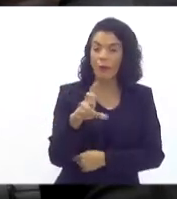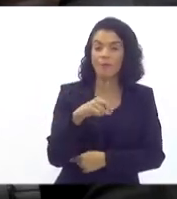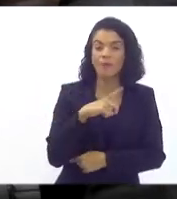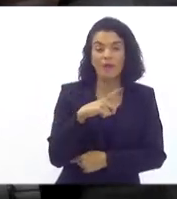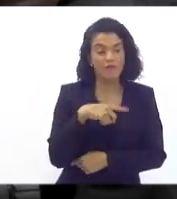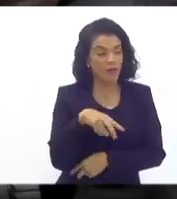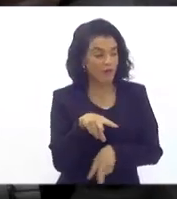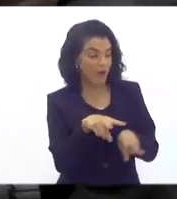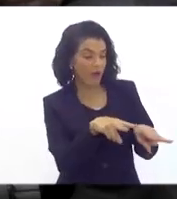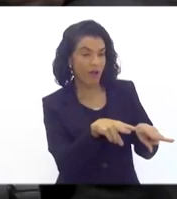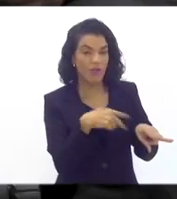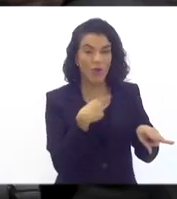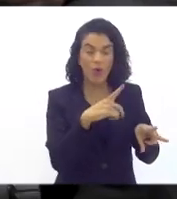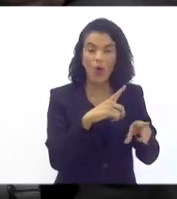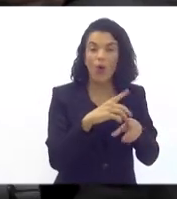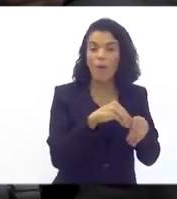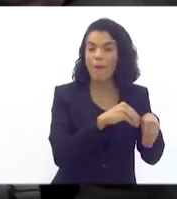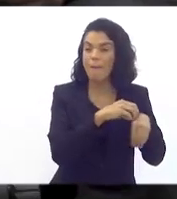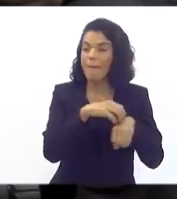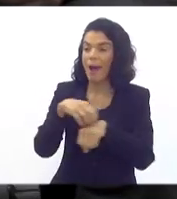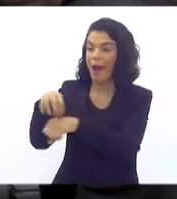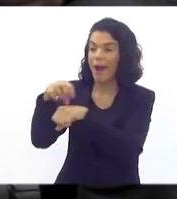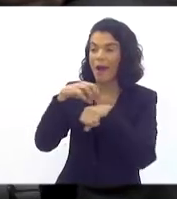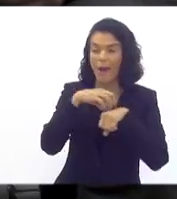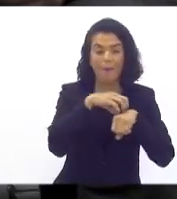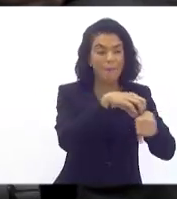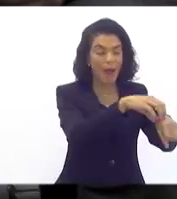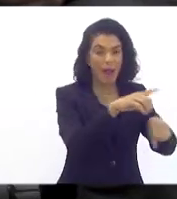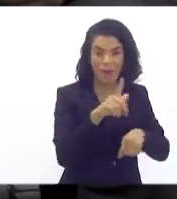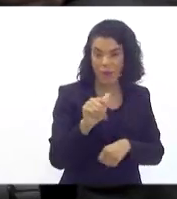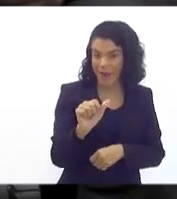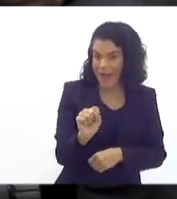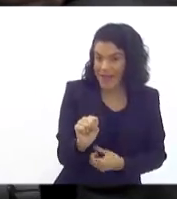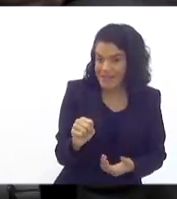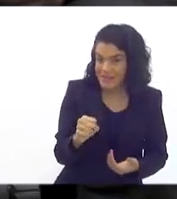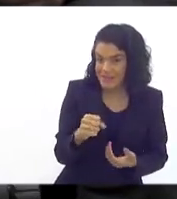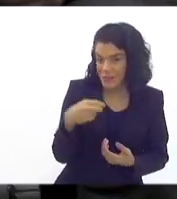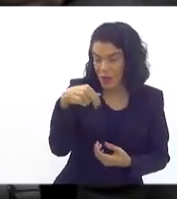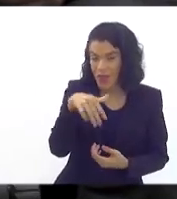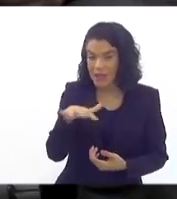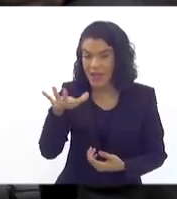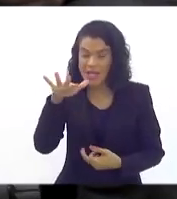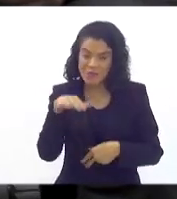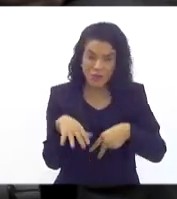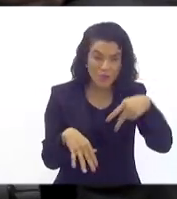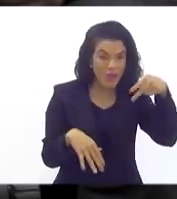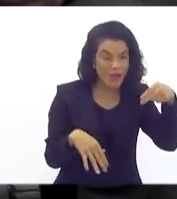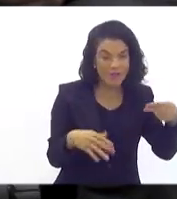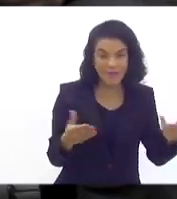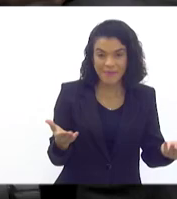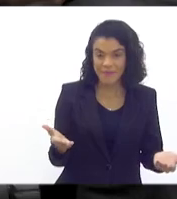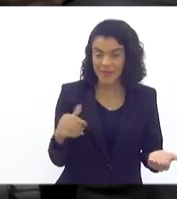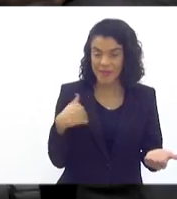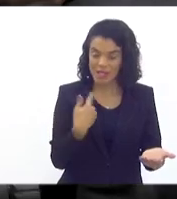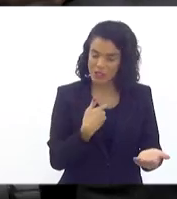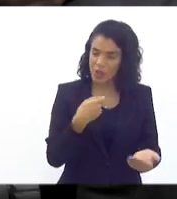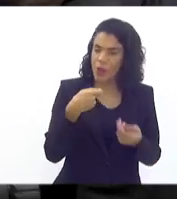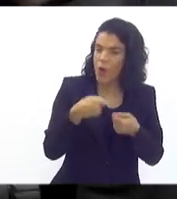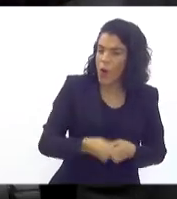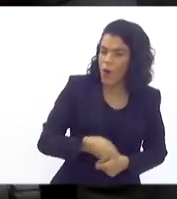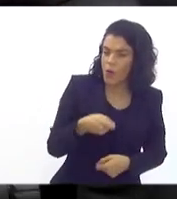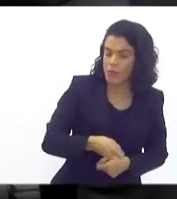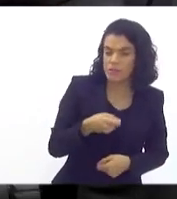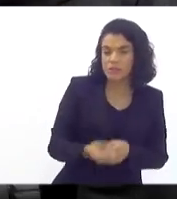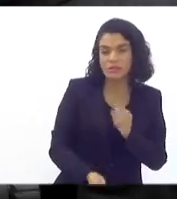vamos ficar olhando esse gás indo embora pro Nordeste que a gente não vai ocupar todo esse gás mas nós temos a obrigação enquanto o estado de